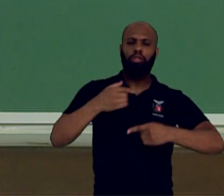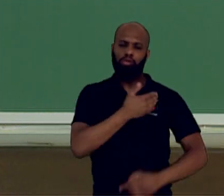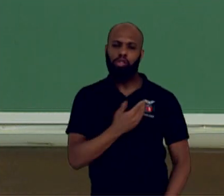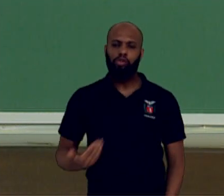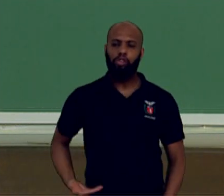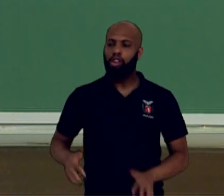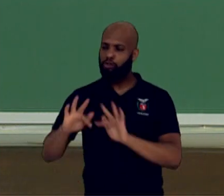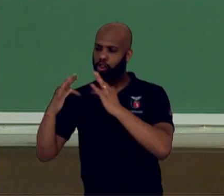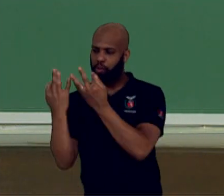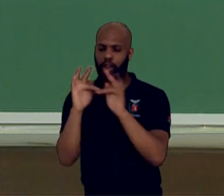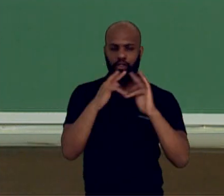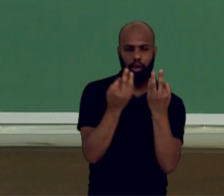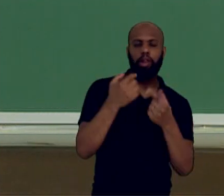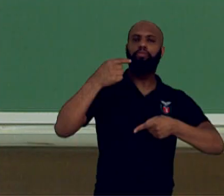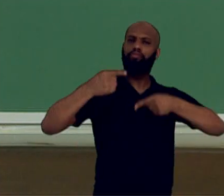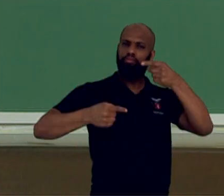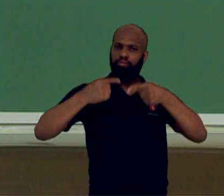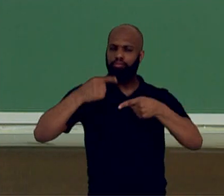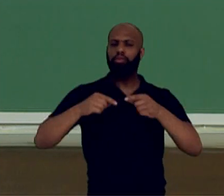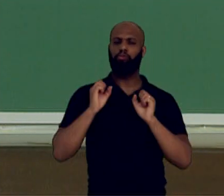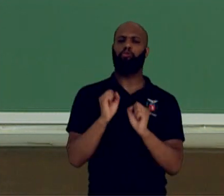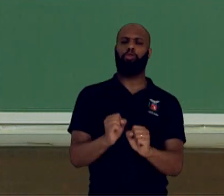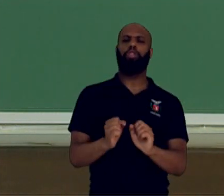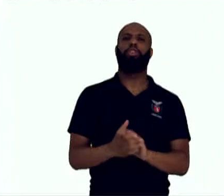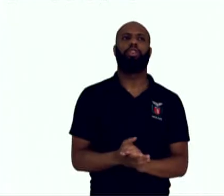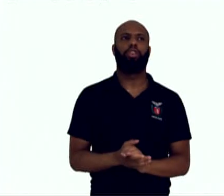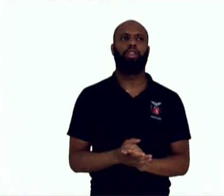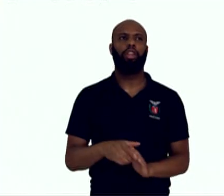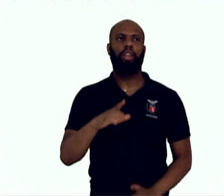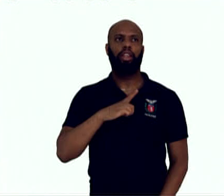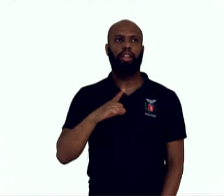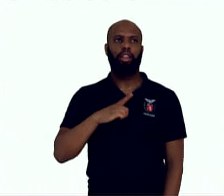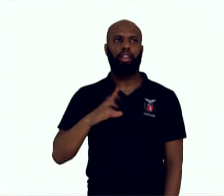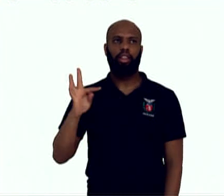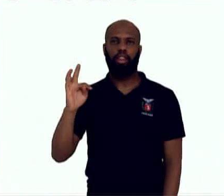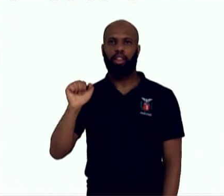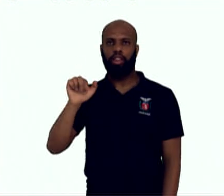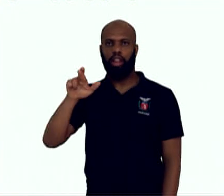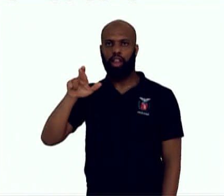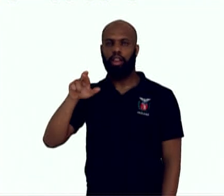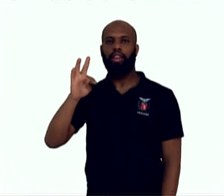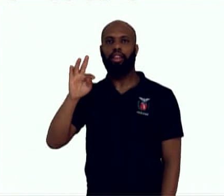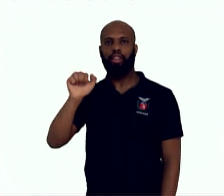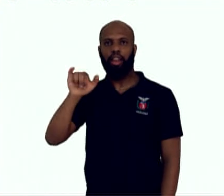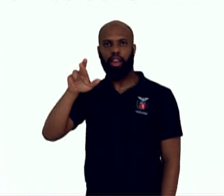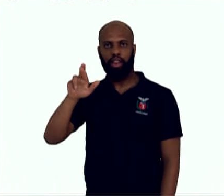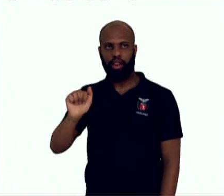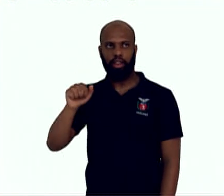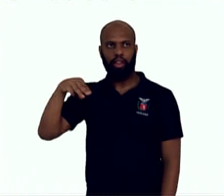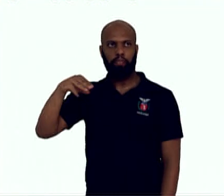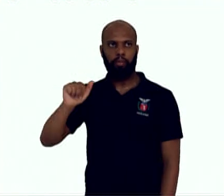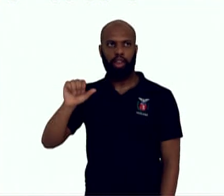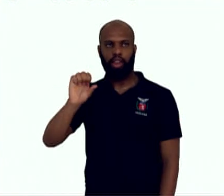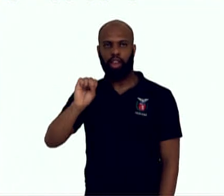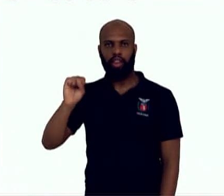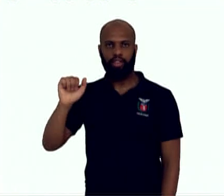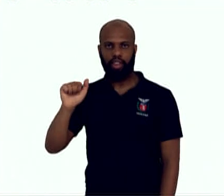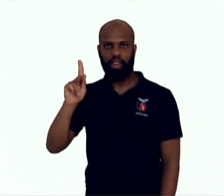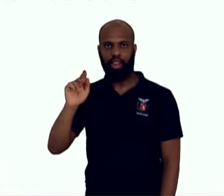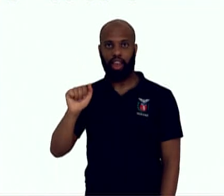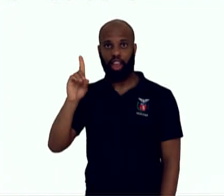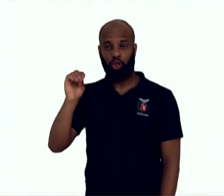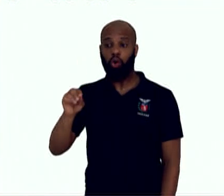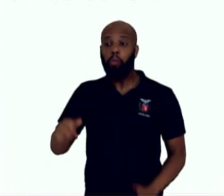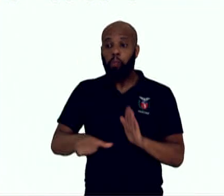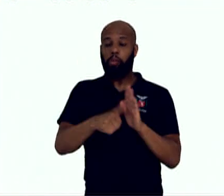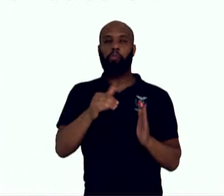entra toda uma questão de disputa de poderes. O Taira Masakado, em 939, se torna, agora sim, o primeiro imperador da